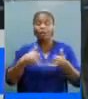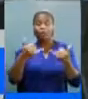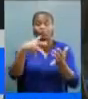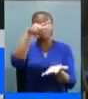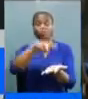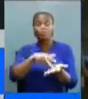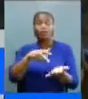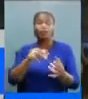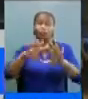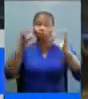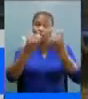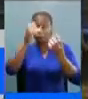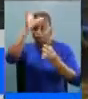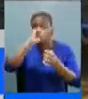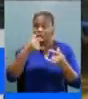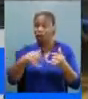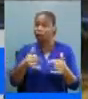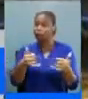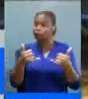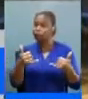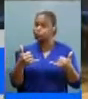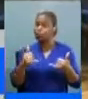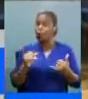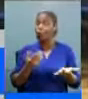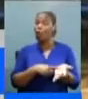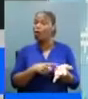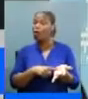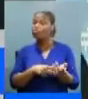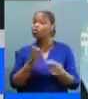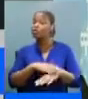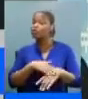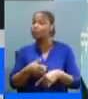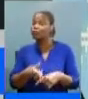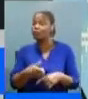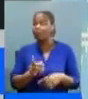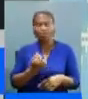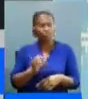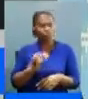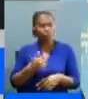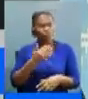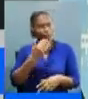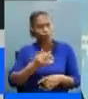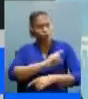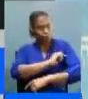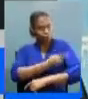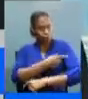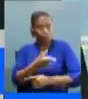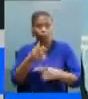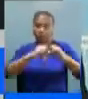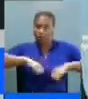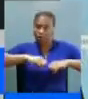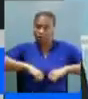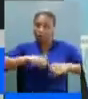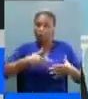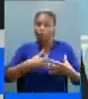aprovação na generalidade, o Governo está a recuar ou a dar a mão à palmatória? Nós estamos a pedir o reforço desse consenso